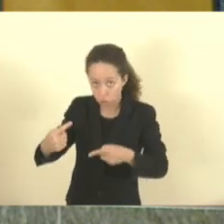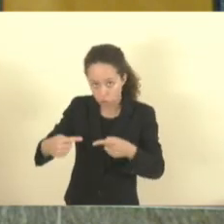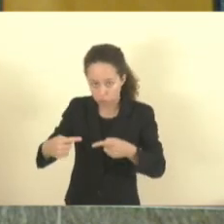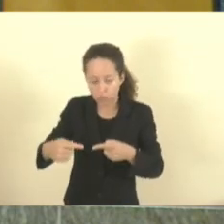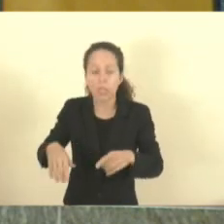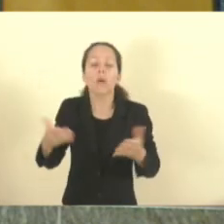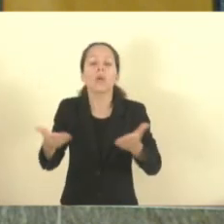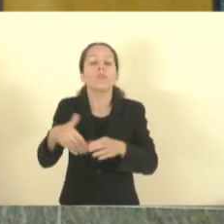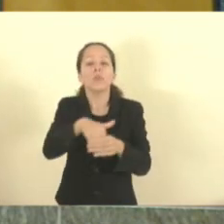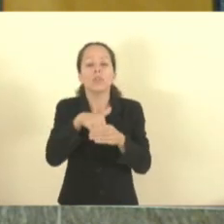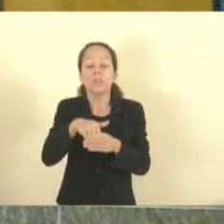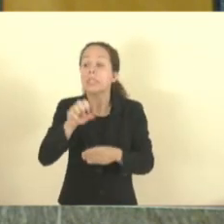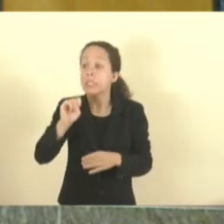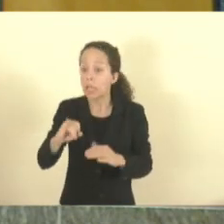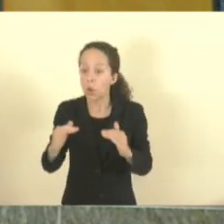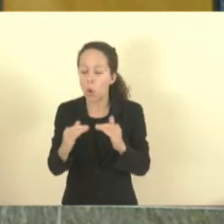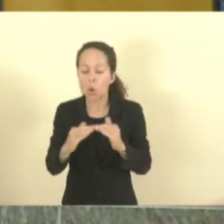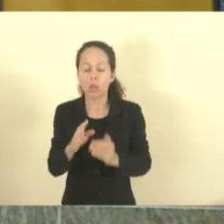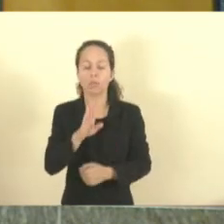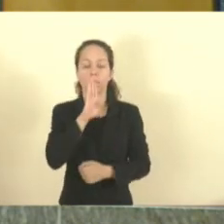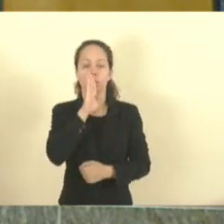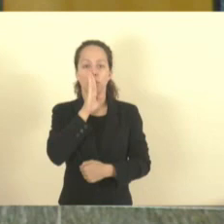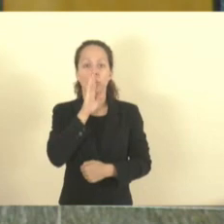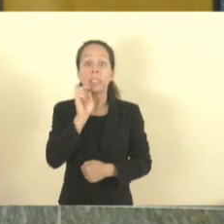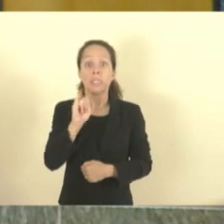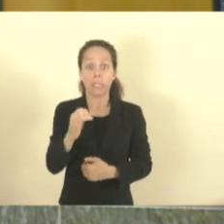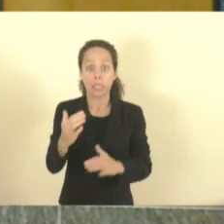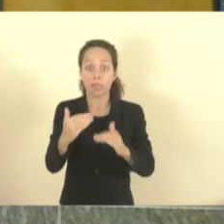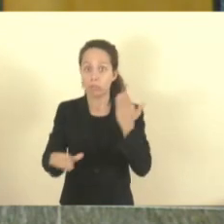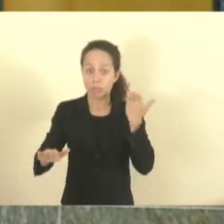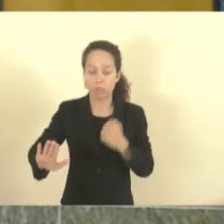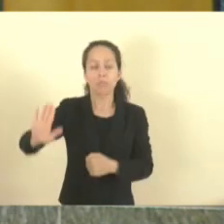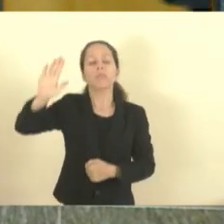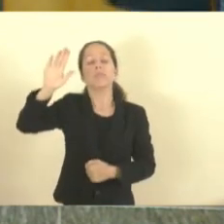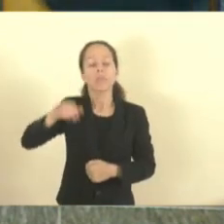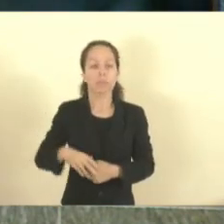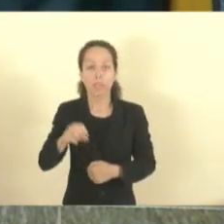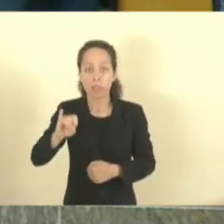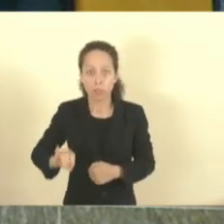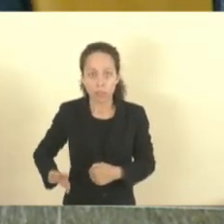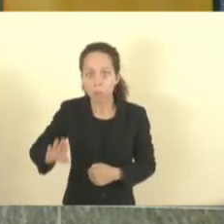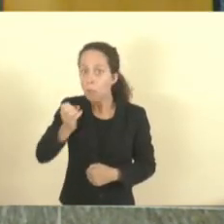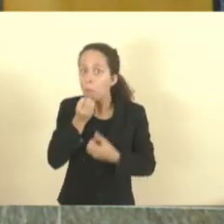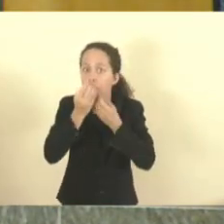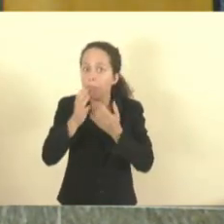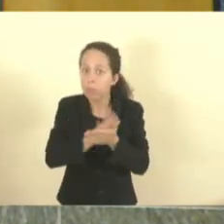permaneçam como estão, os contrários se manifestem verbalmente. Não havendo contrários, aprovado o